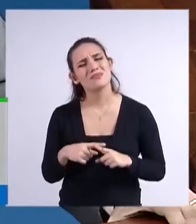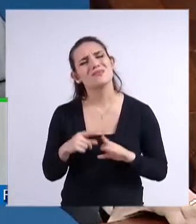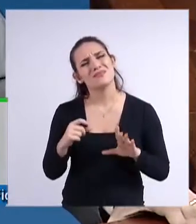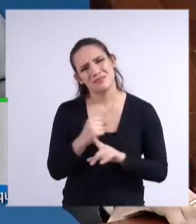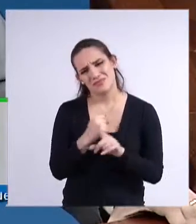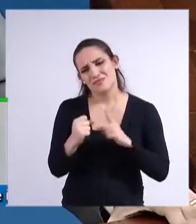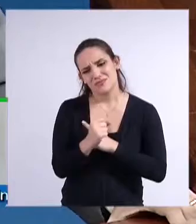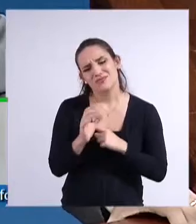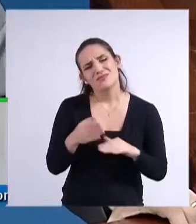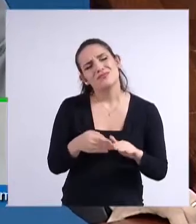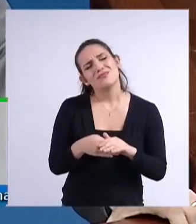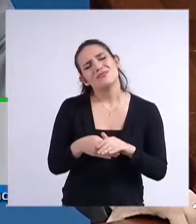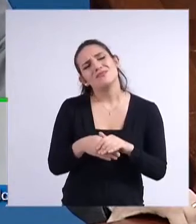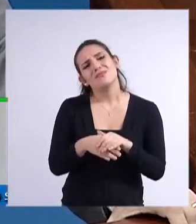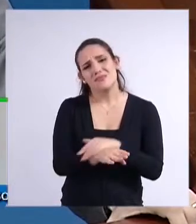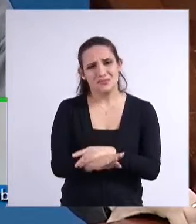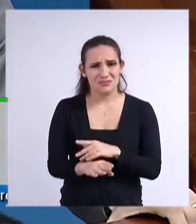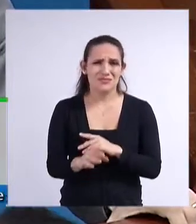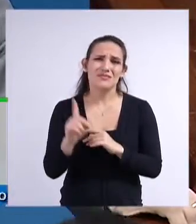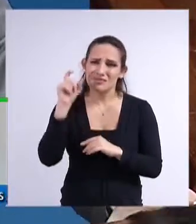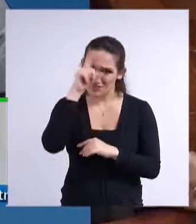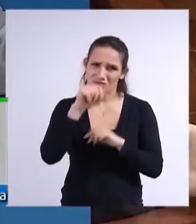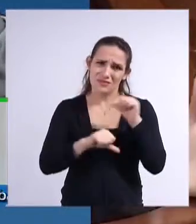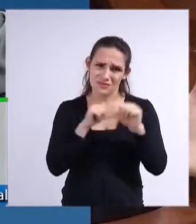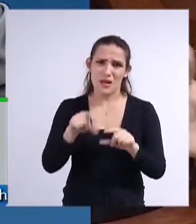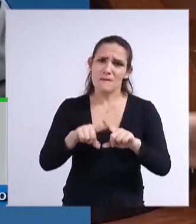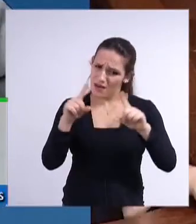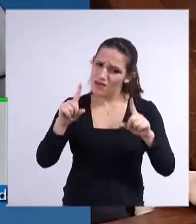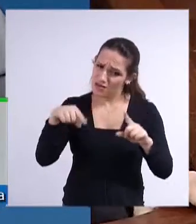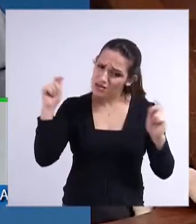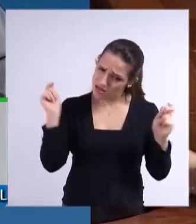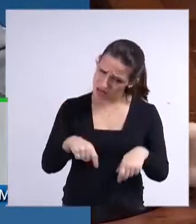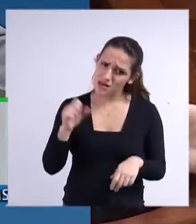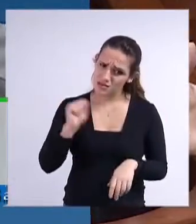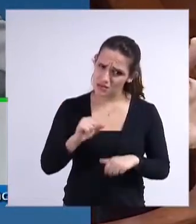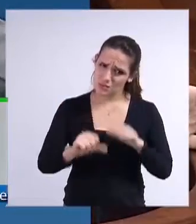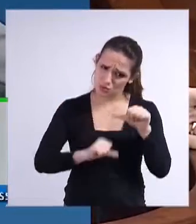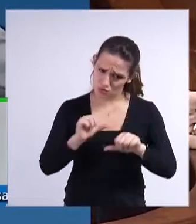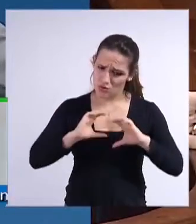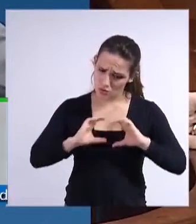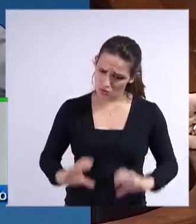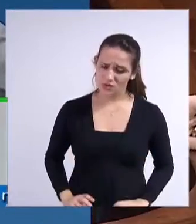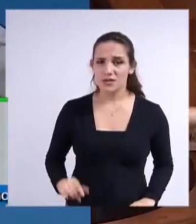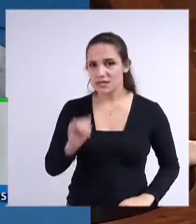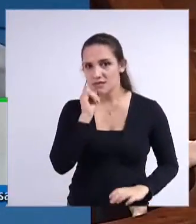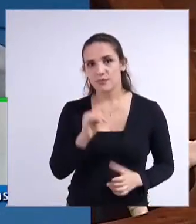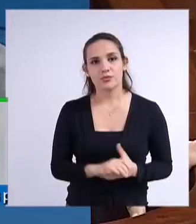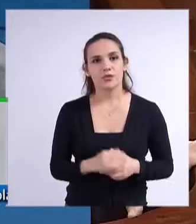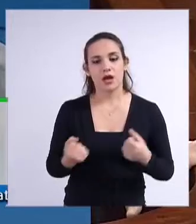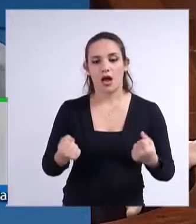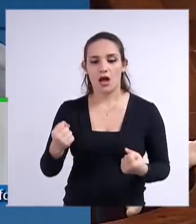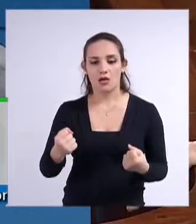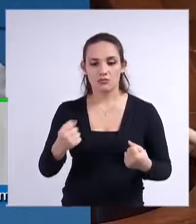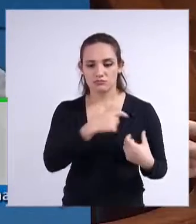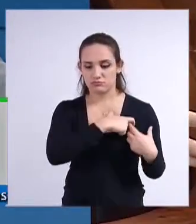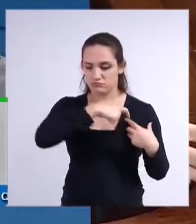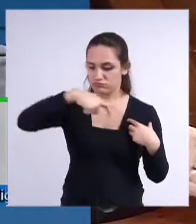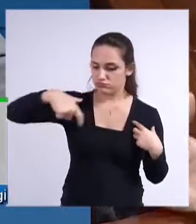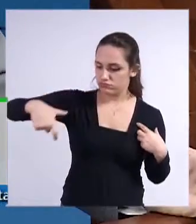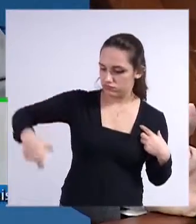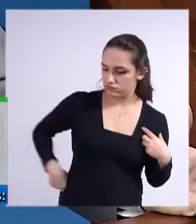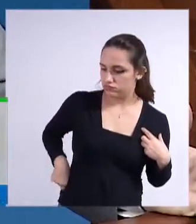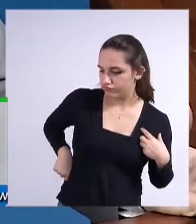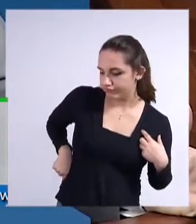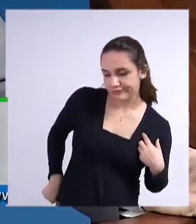seu hábito, mas é possível, como o hábito de colocar cinto de segurança, como